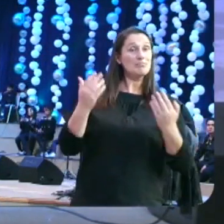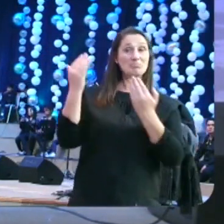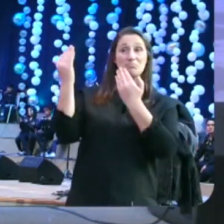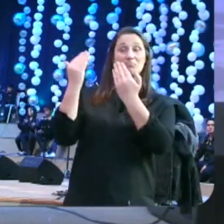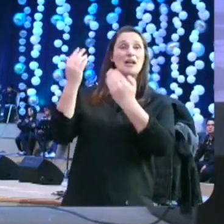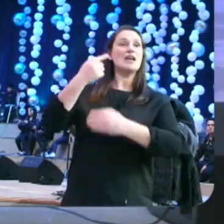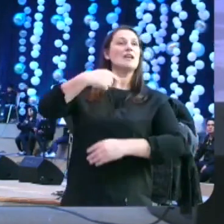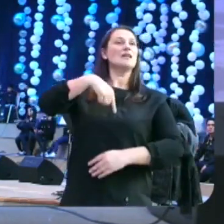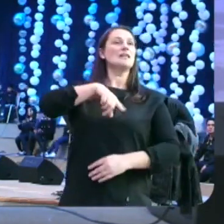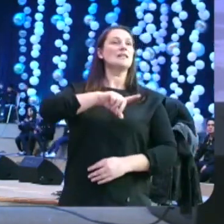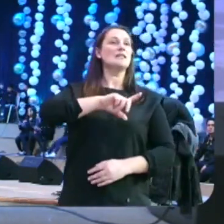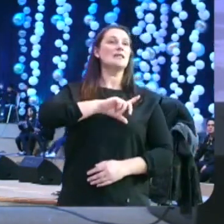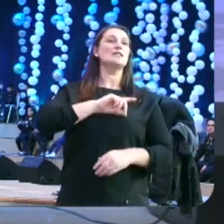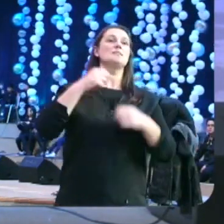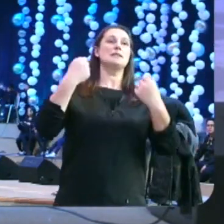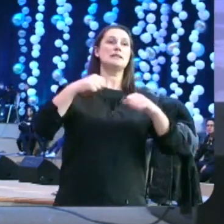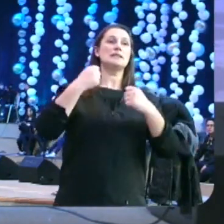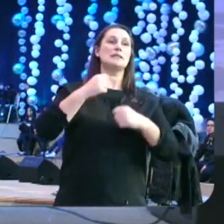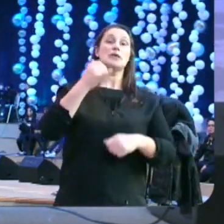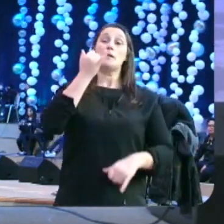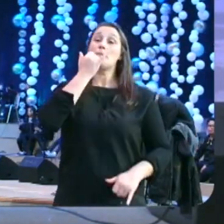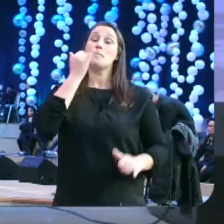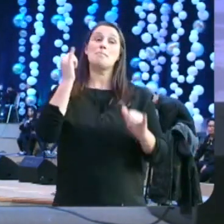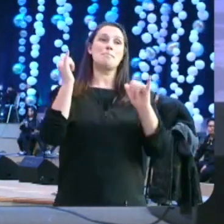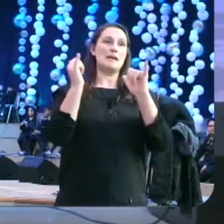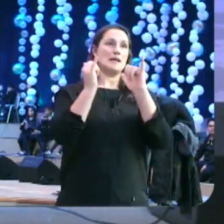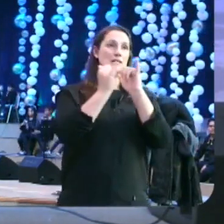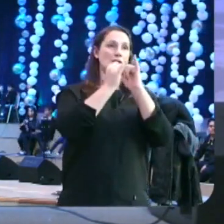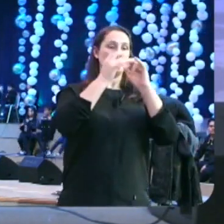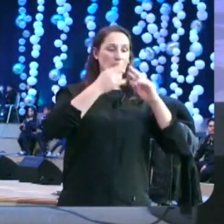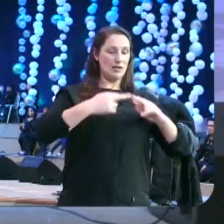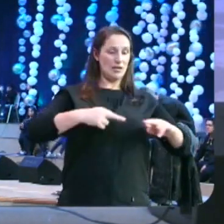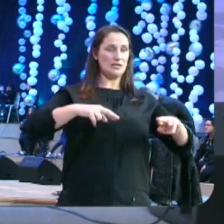Nós precisamos de perdão e restauração na vida,